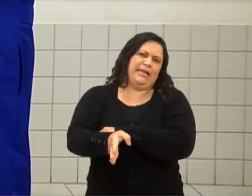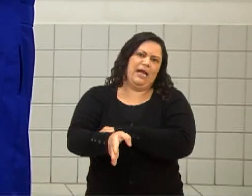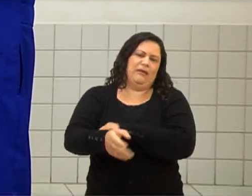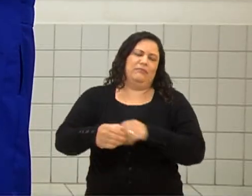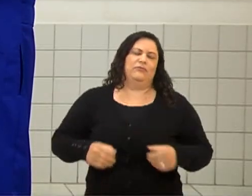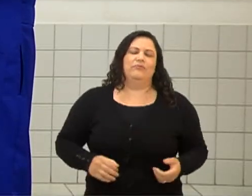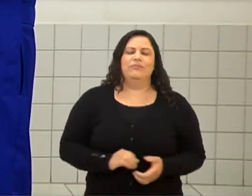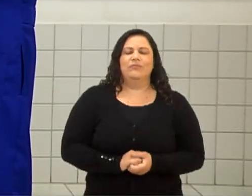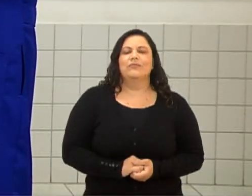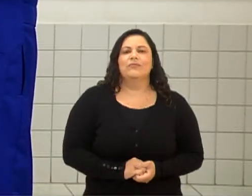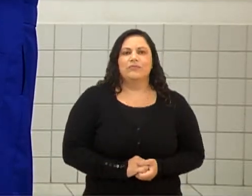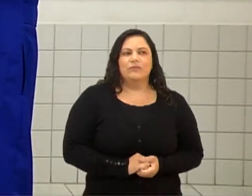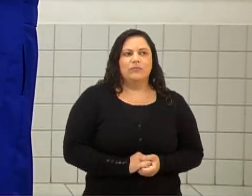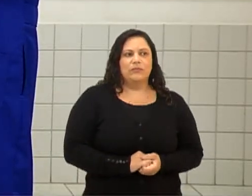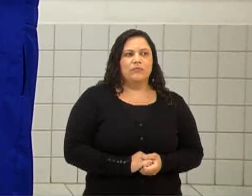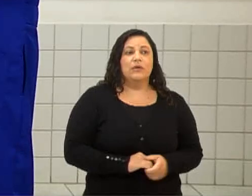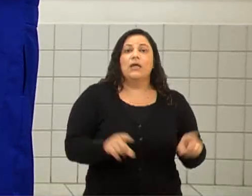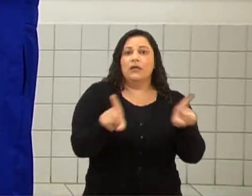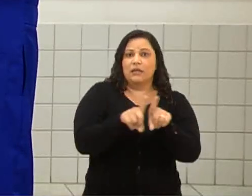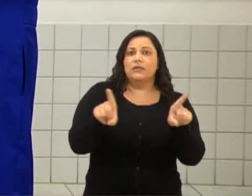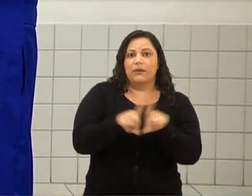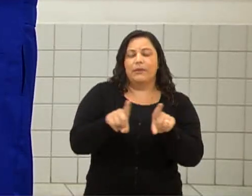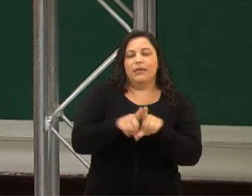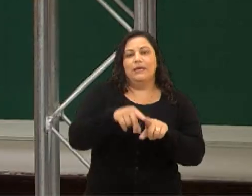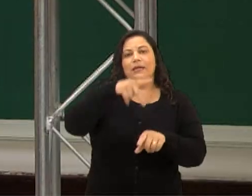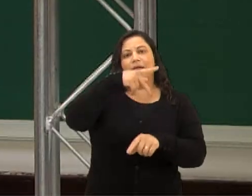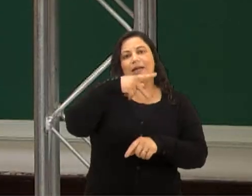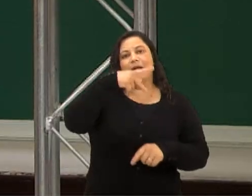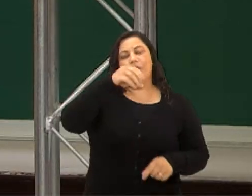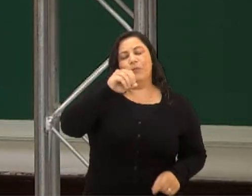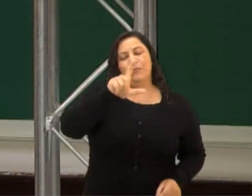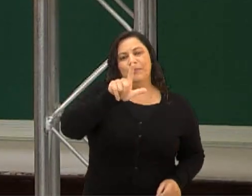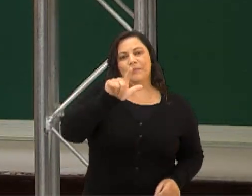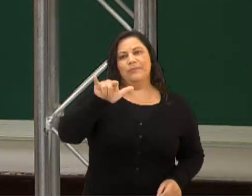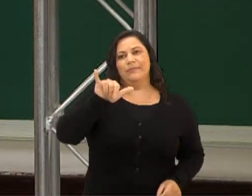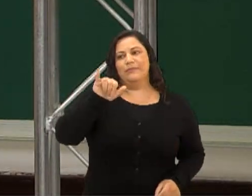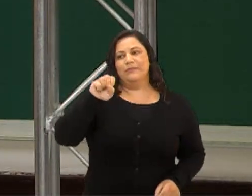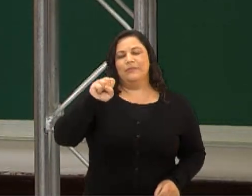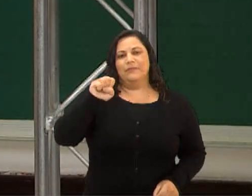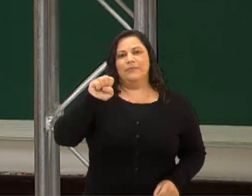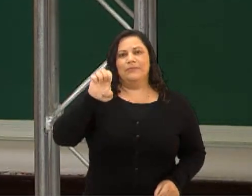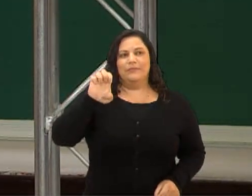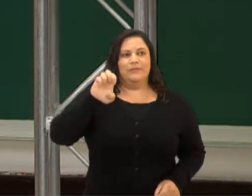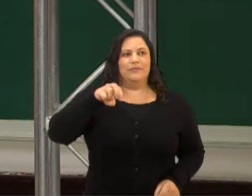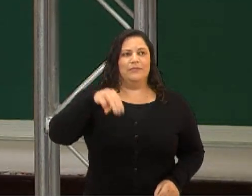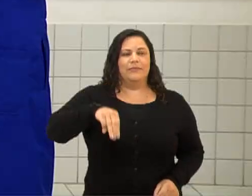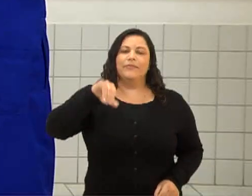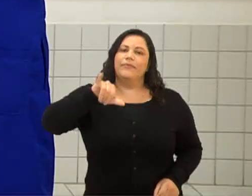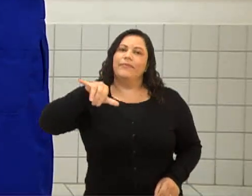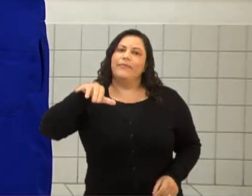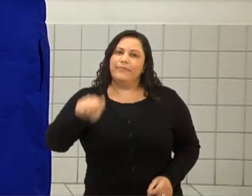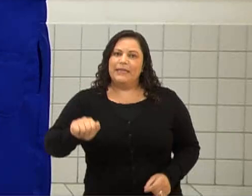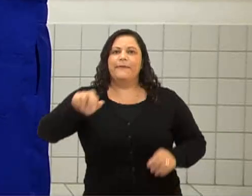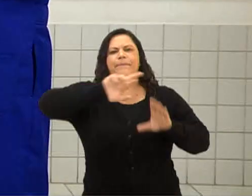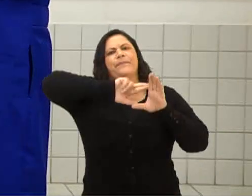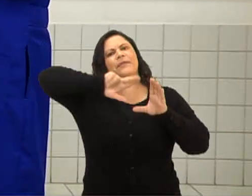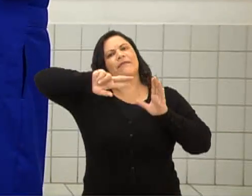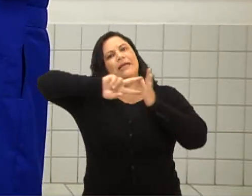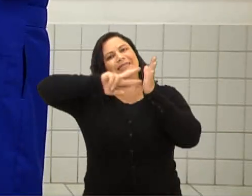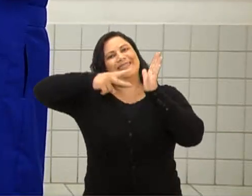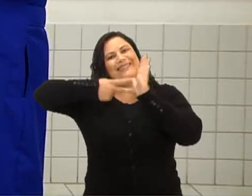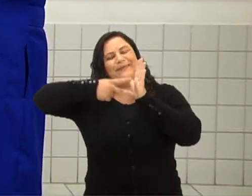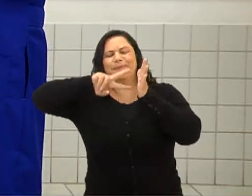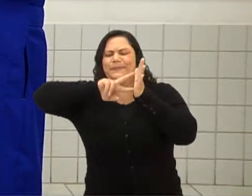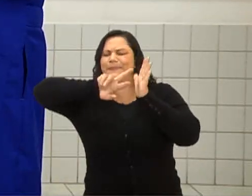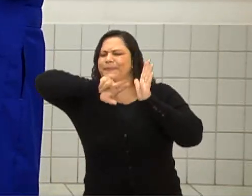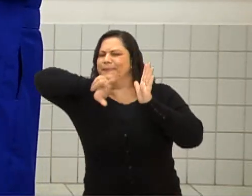primeiro quadrinho. E também a questão da polissemia na palavra conectar. Né? Lembram, polissemia quando a palavra adquire vários significados.